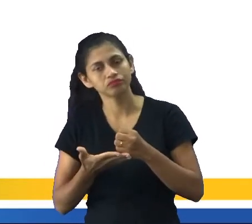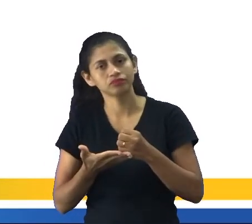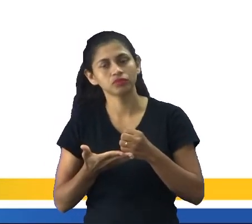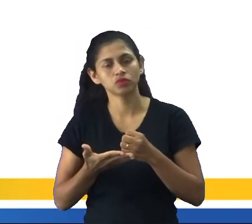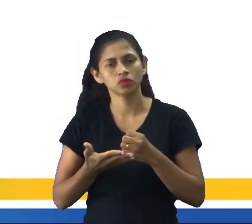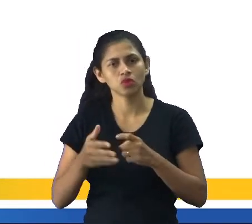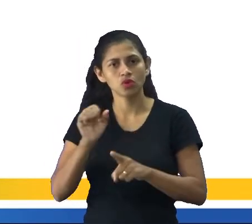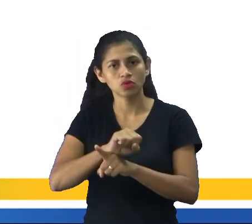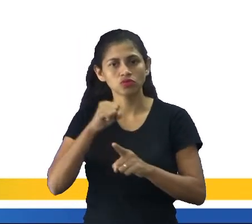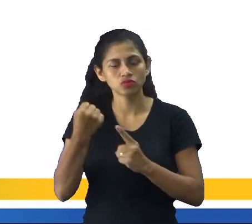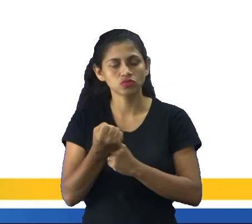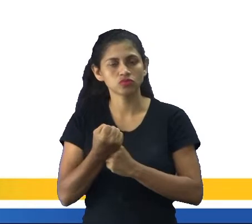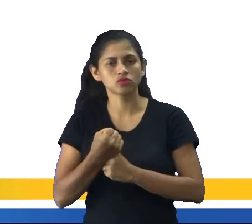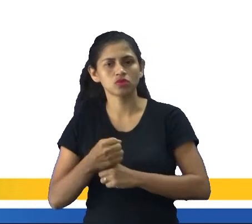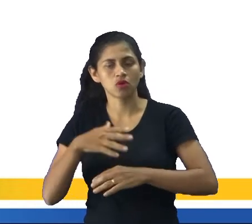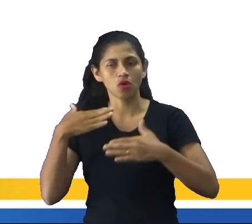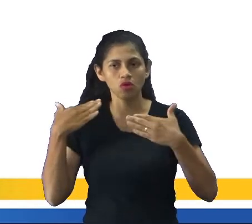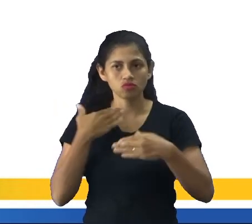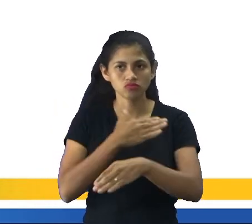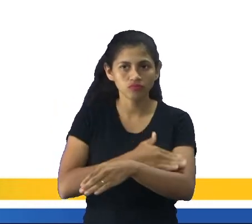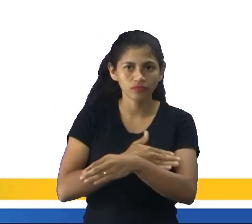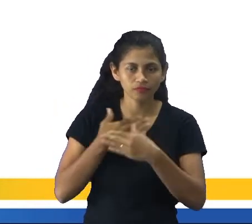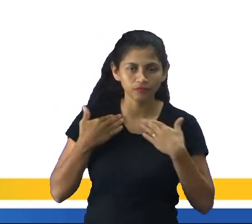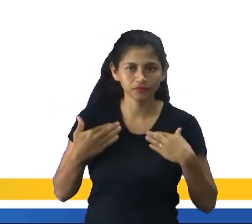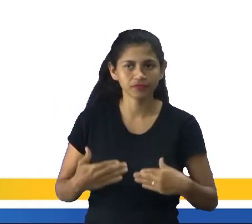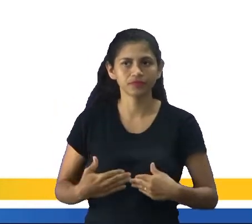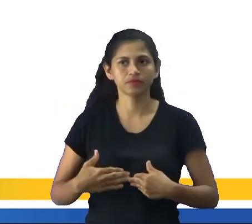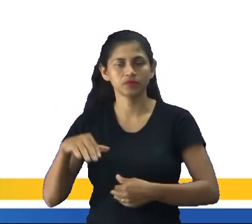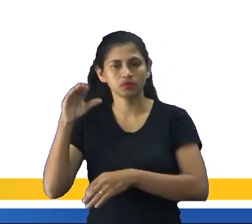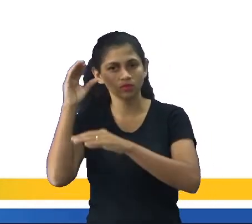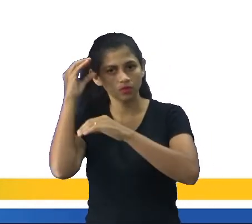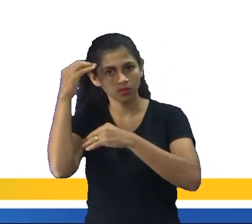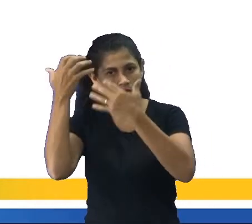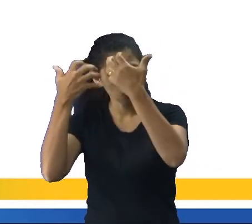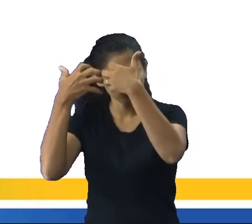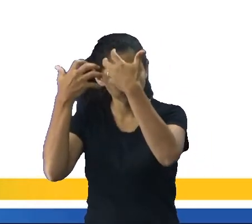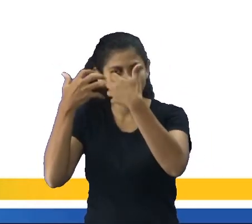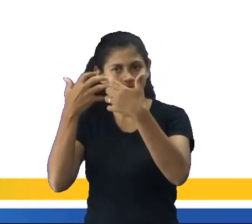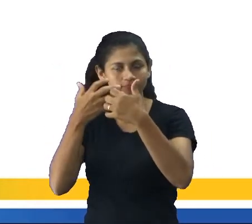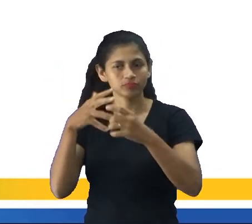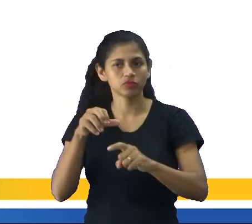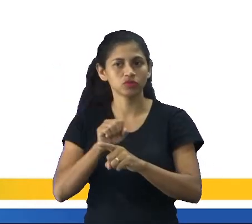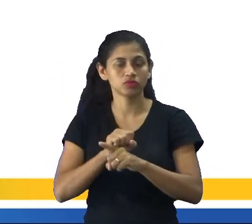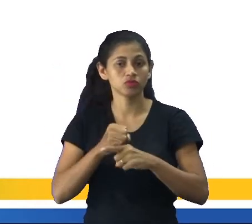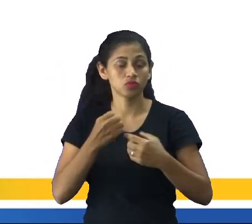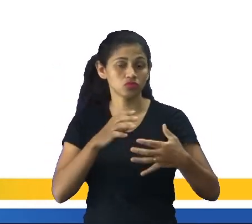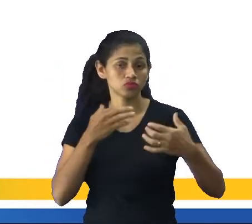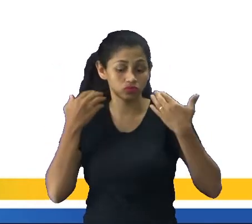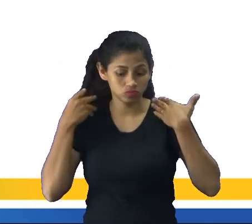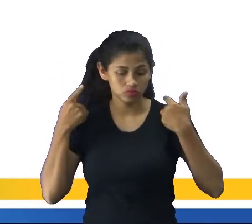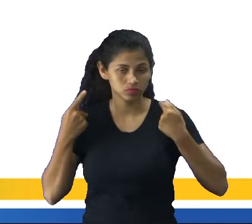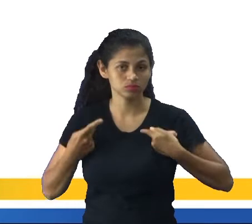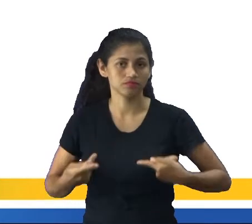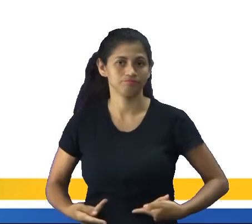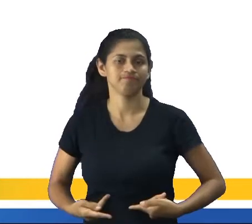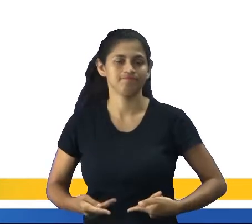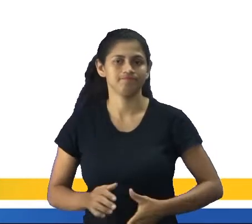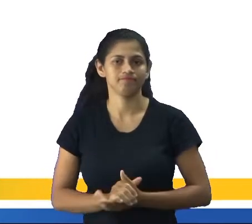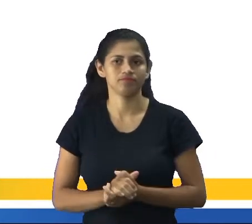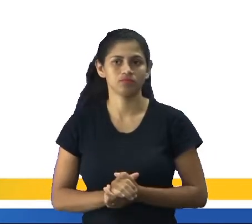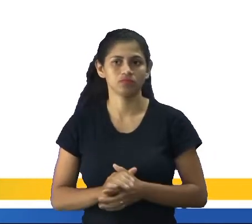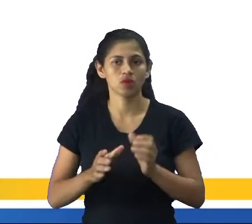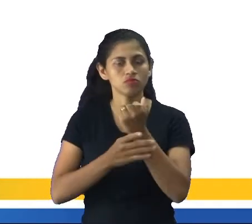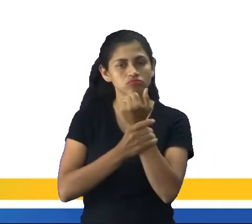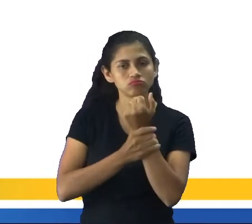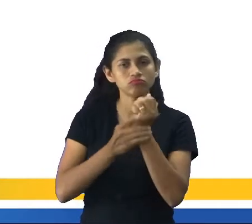social, físico, cognitivo, visto que esses permitem uma melhor interação no contexto humano, colaboram no desenvolvimento